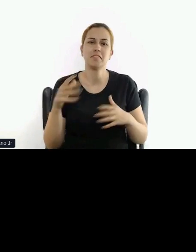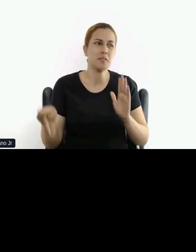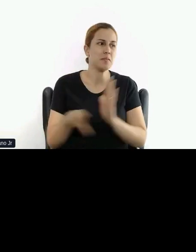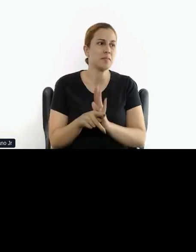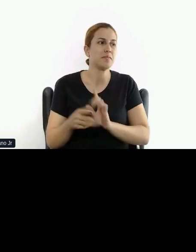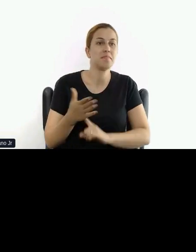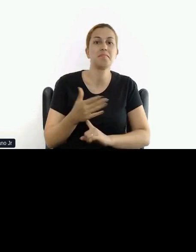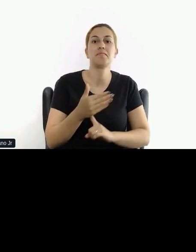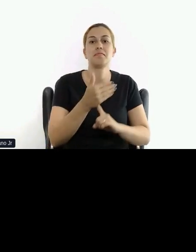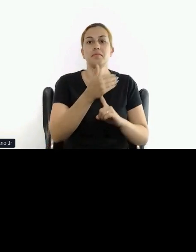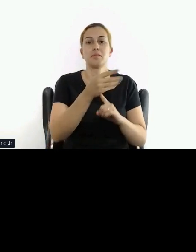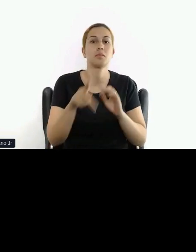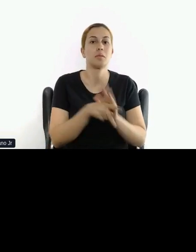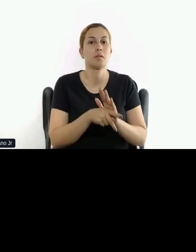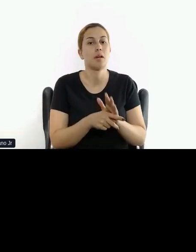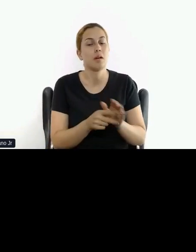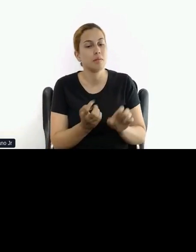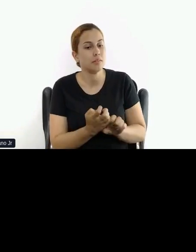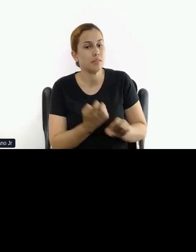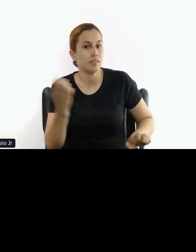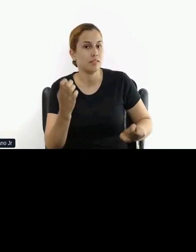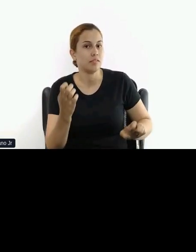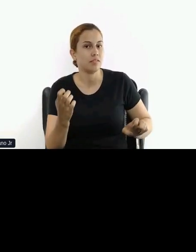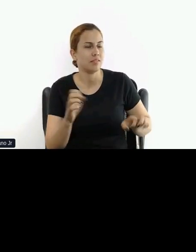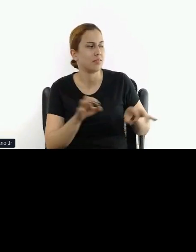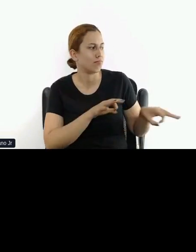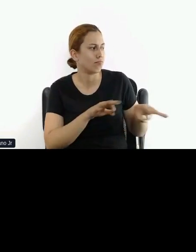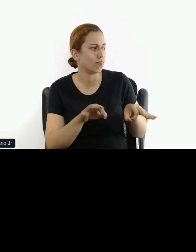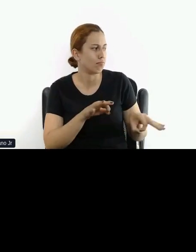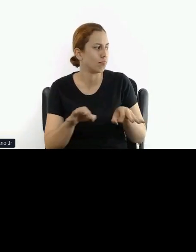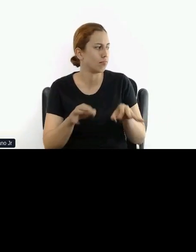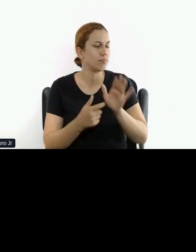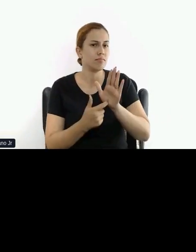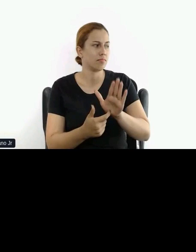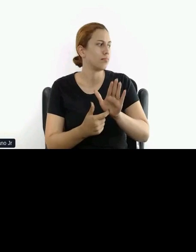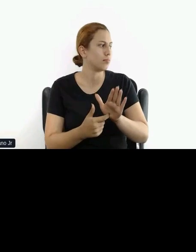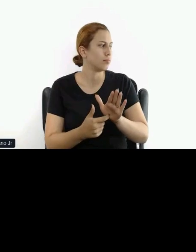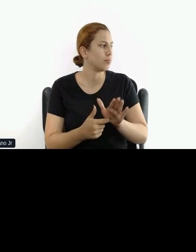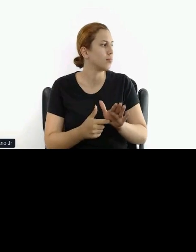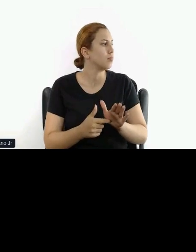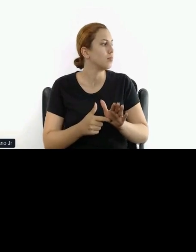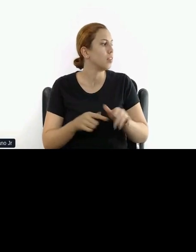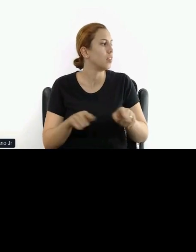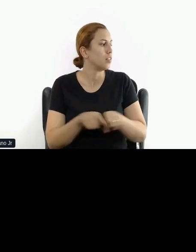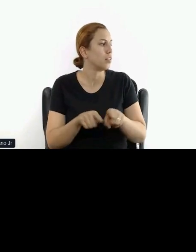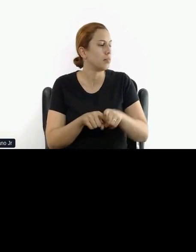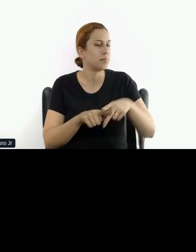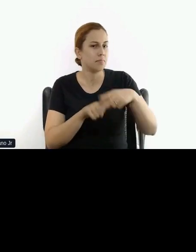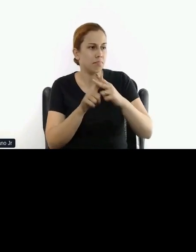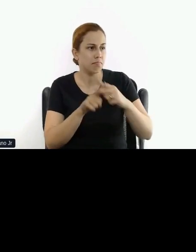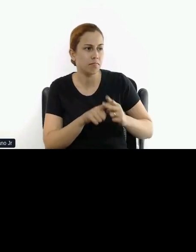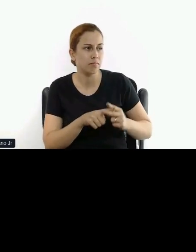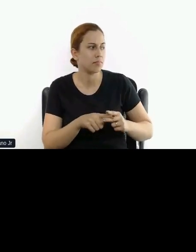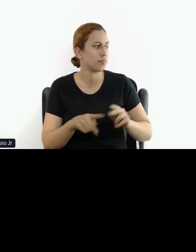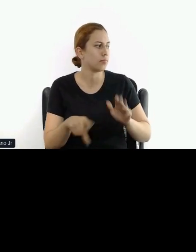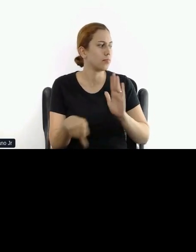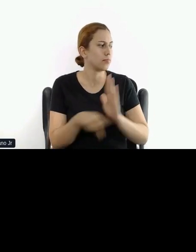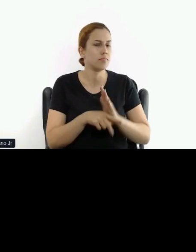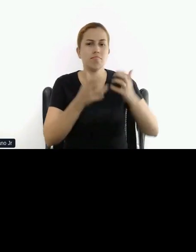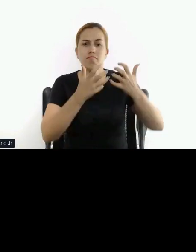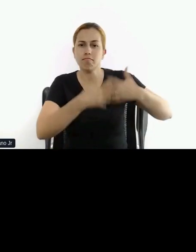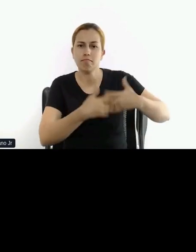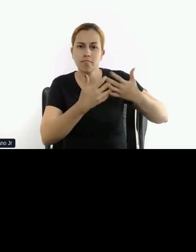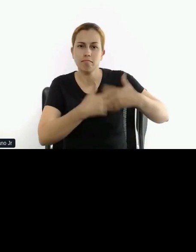sou engenheiro mecânico e também tenho doutorado em ciência da computação pelo Centro de